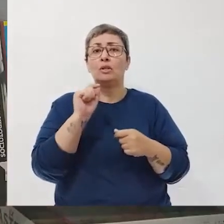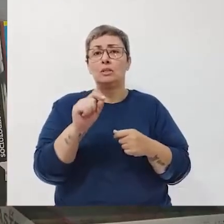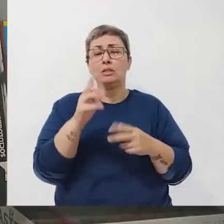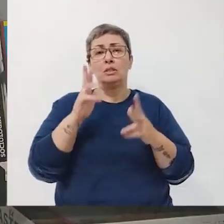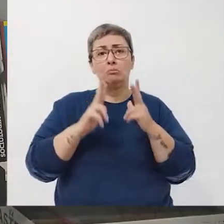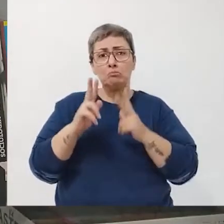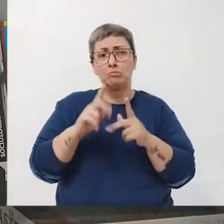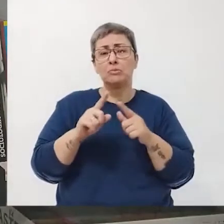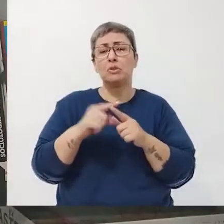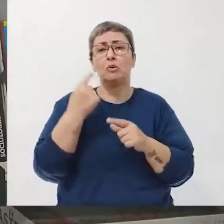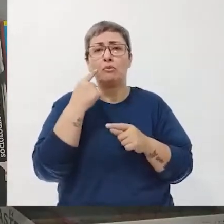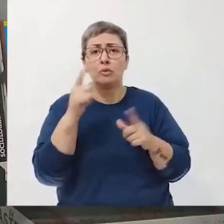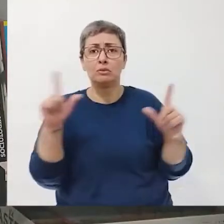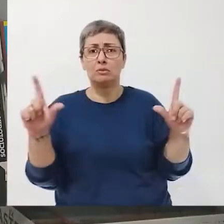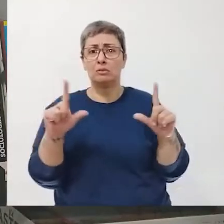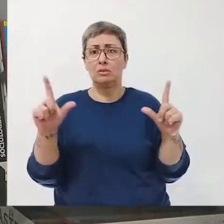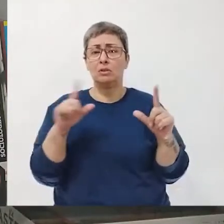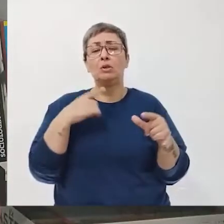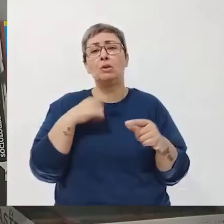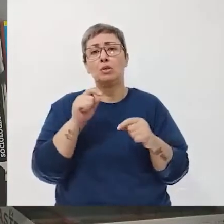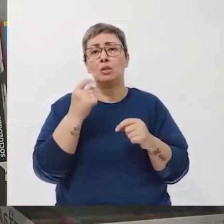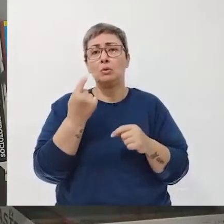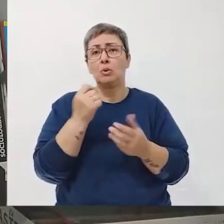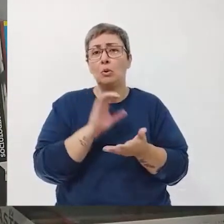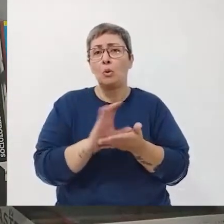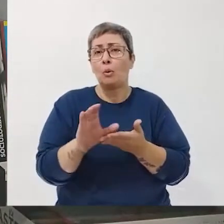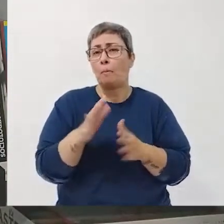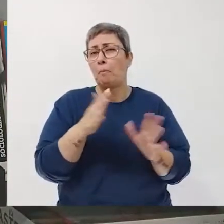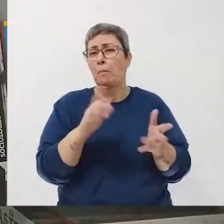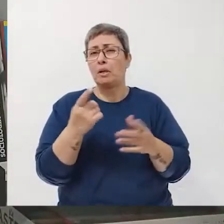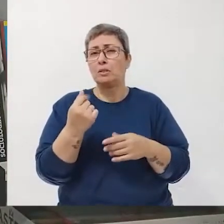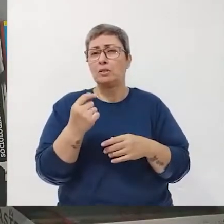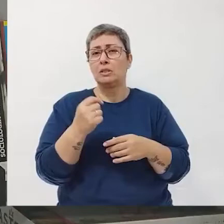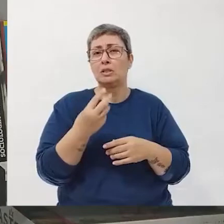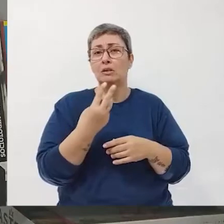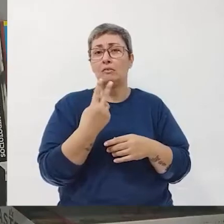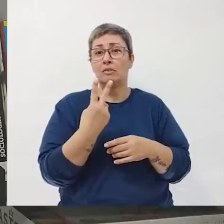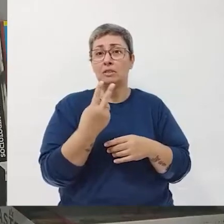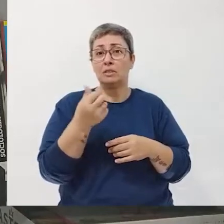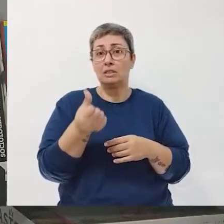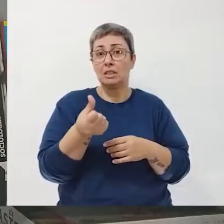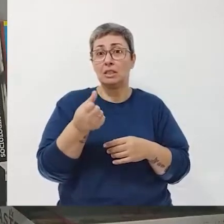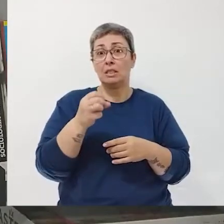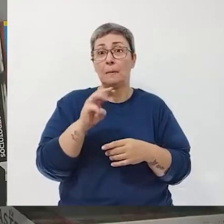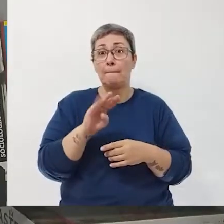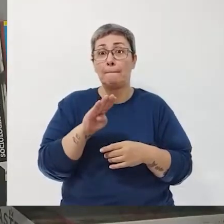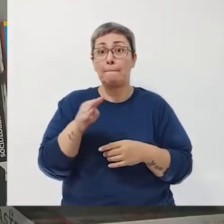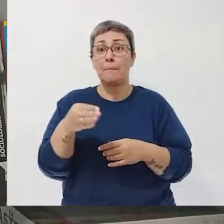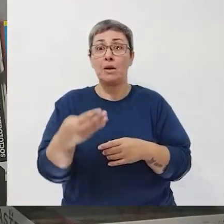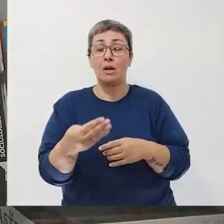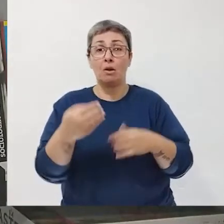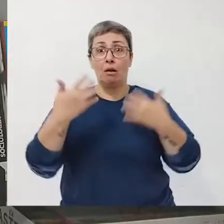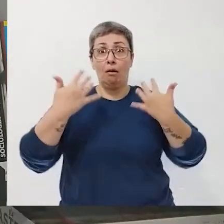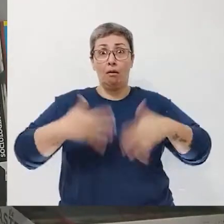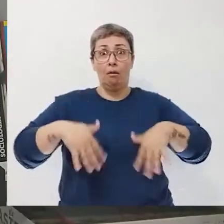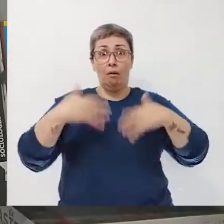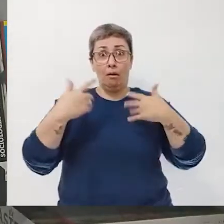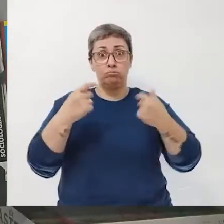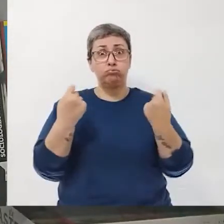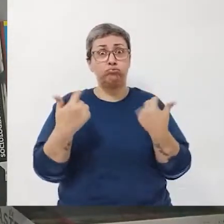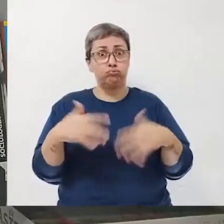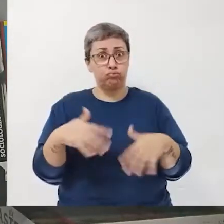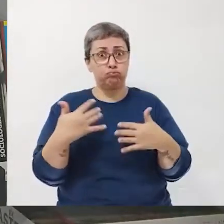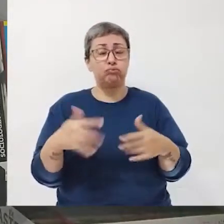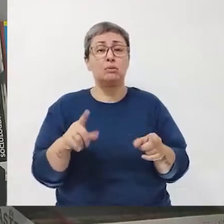ouvido e visto na televisão, né, que ela custou aproximadamente 26 bilhões de reais, que é muito dinheiro, não é